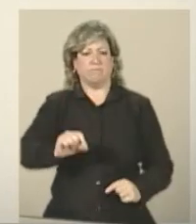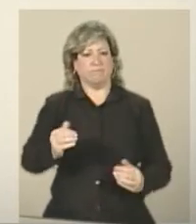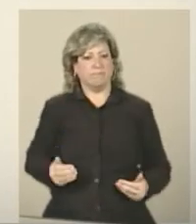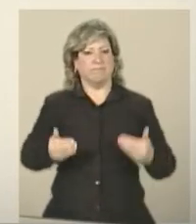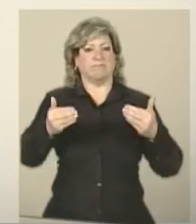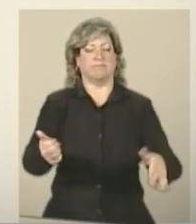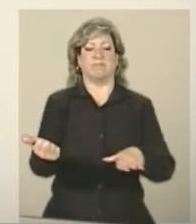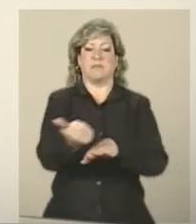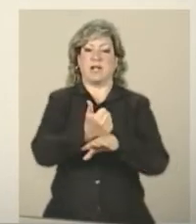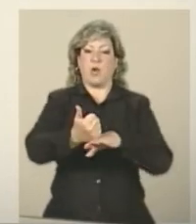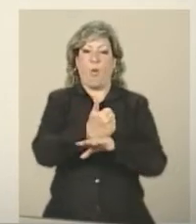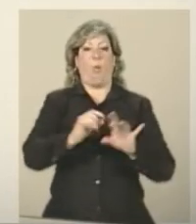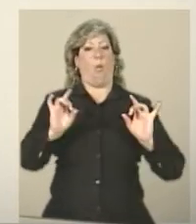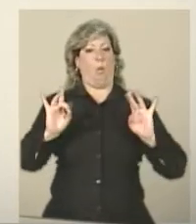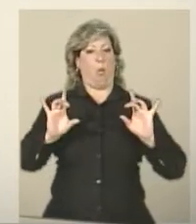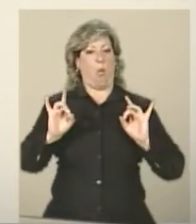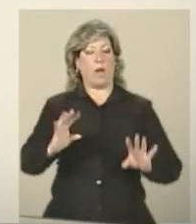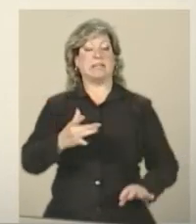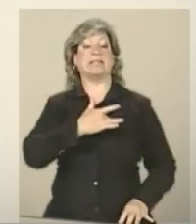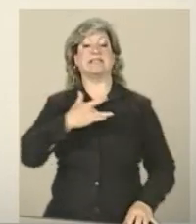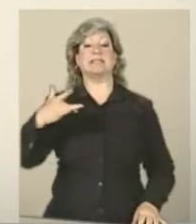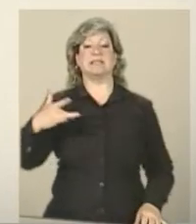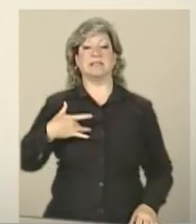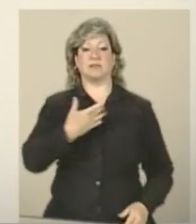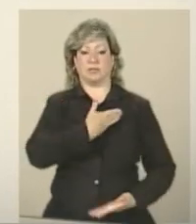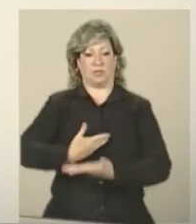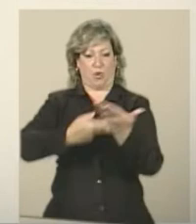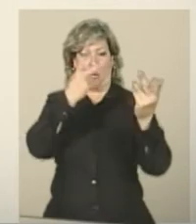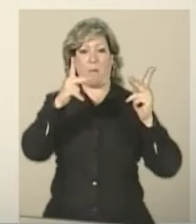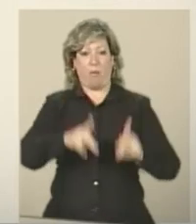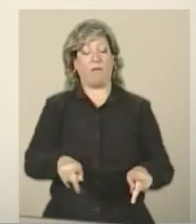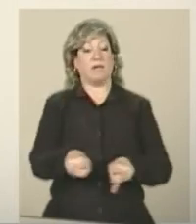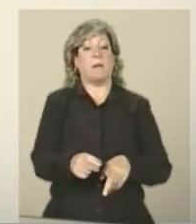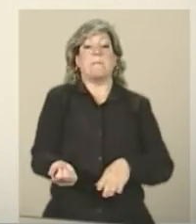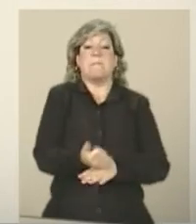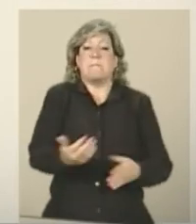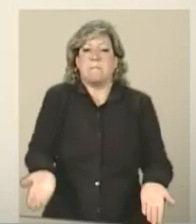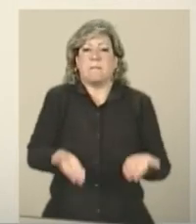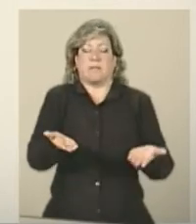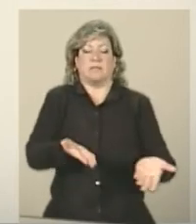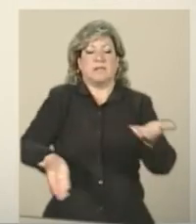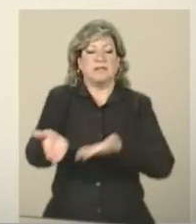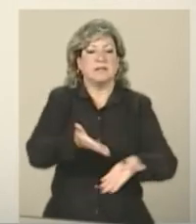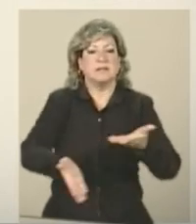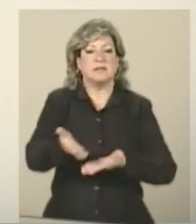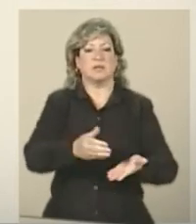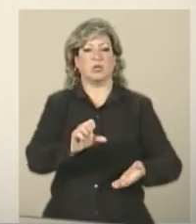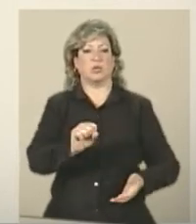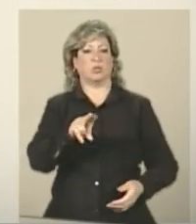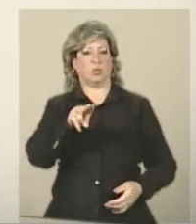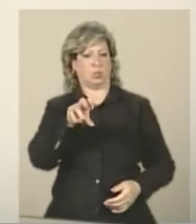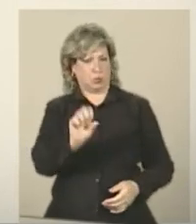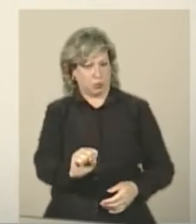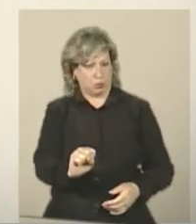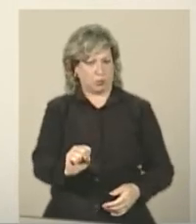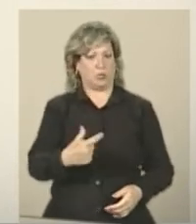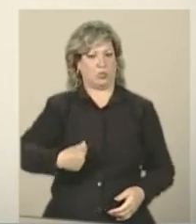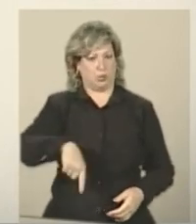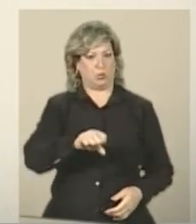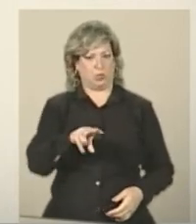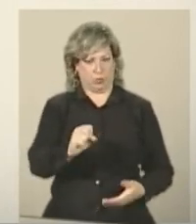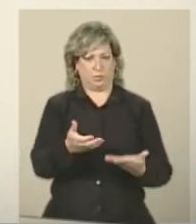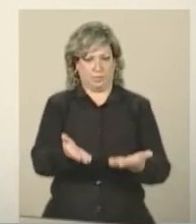passo para melhorar a qualidade da saúde pública e aumentar a eficiência do atendimento do Sistema Único de